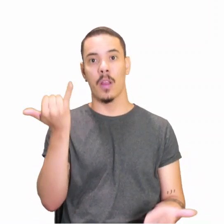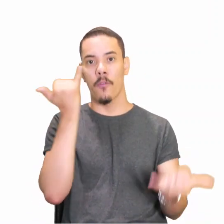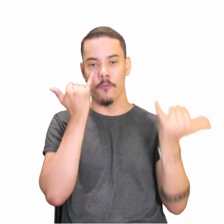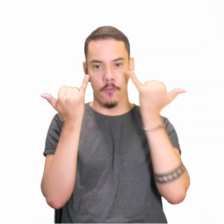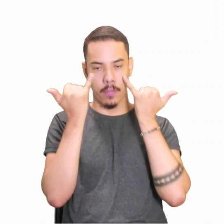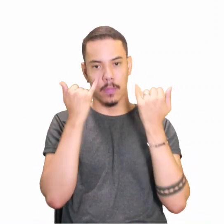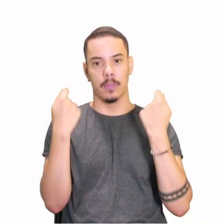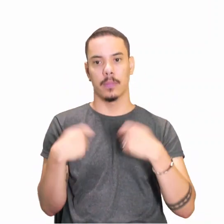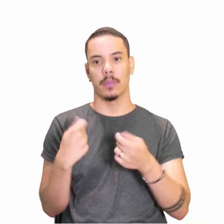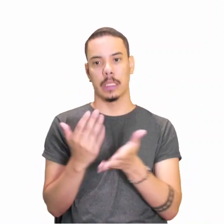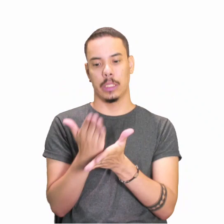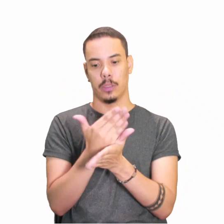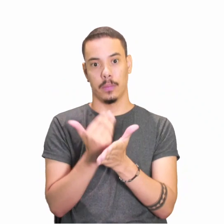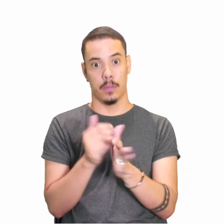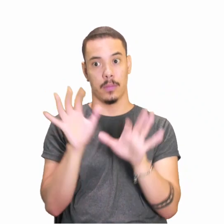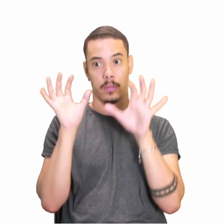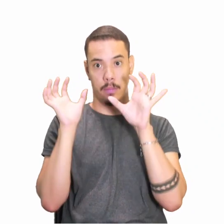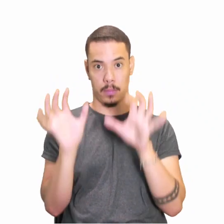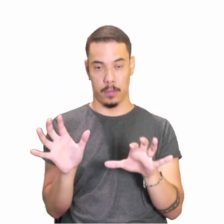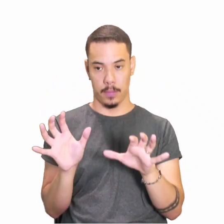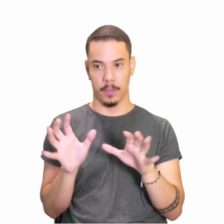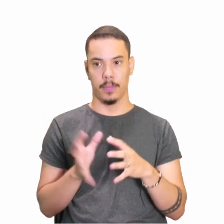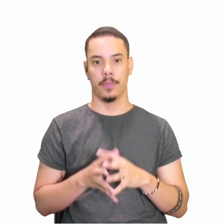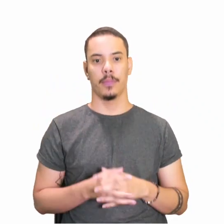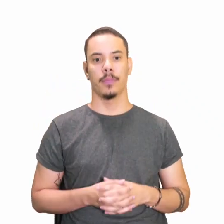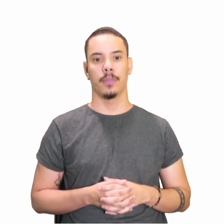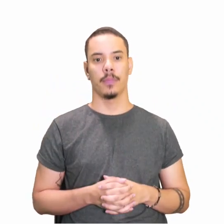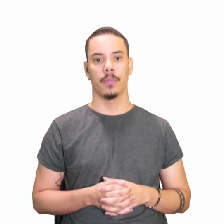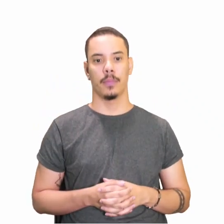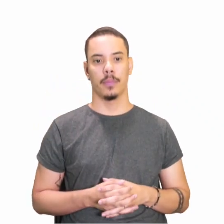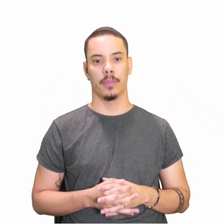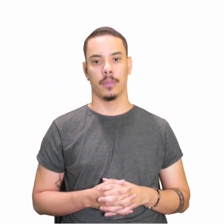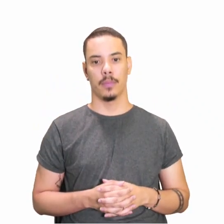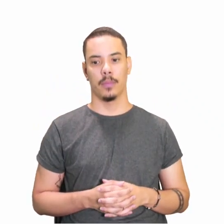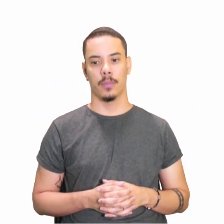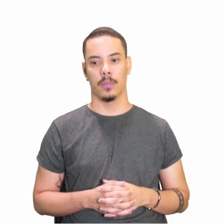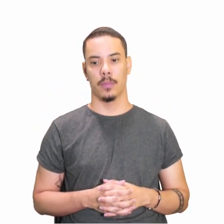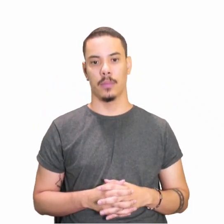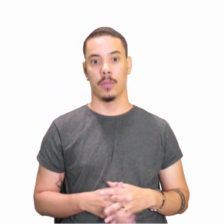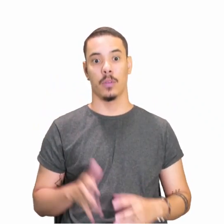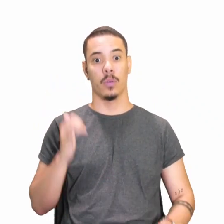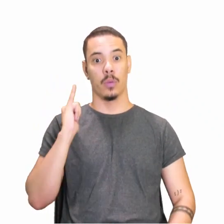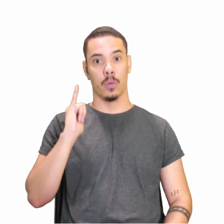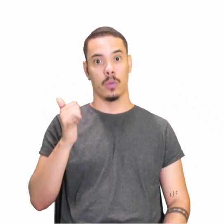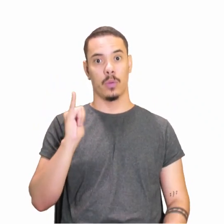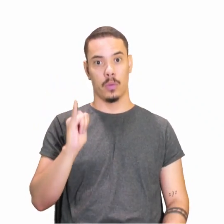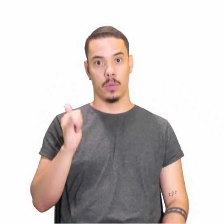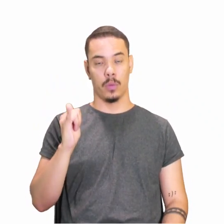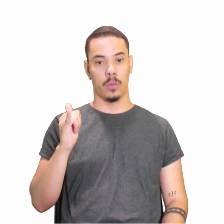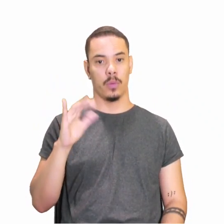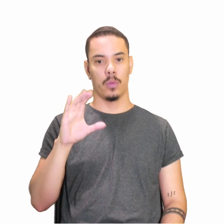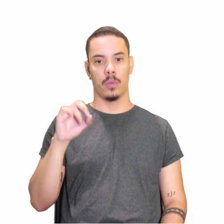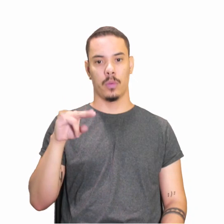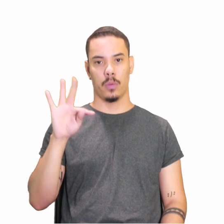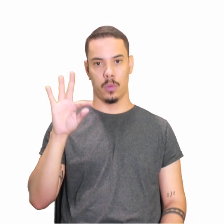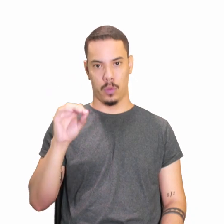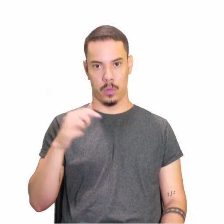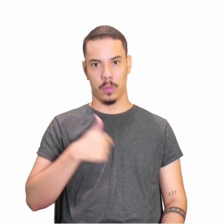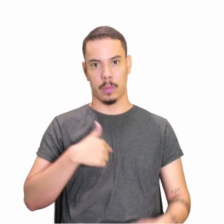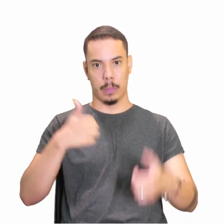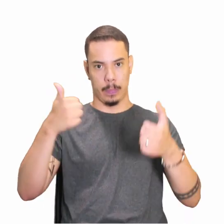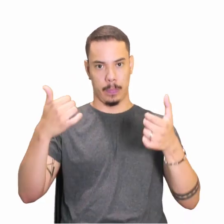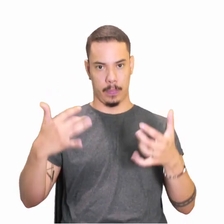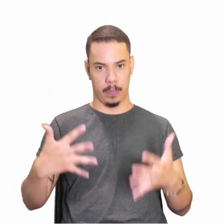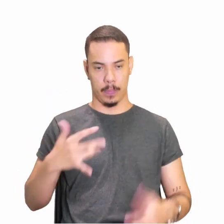devem ser distribuídas dessa maneira aí. Olha lá. O conto, né? Desse que a gente apresentou